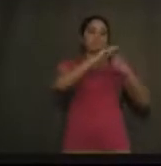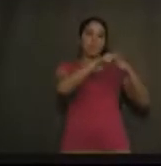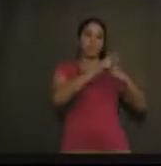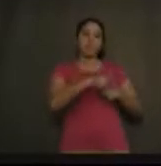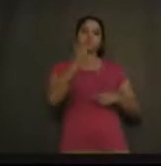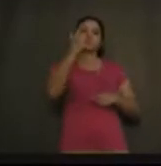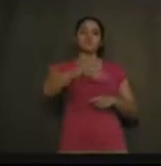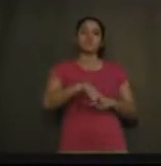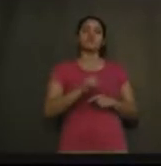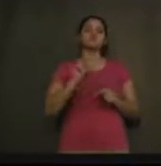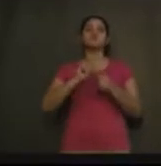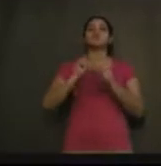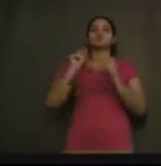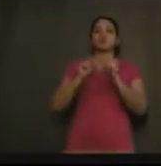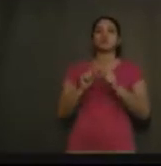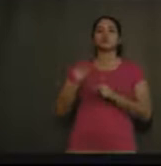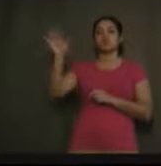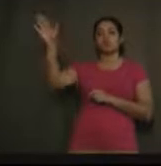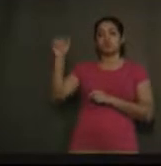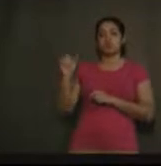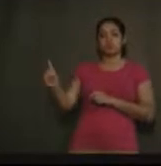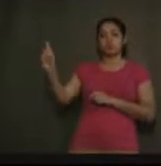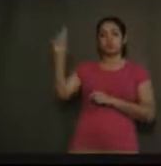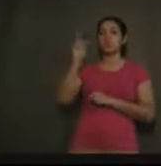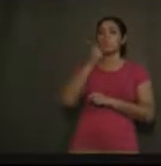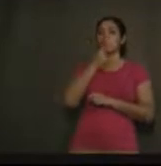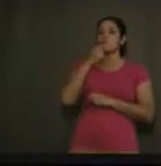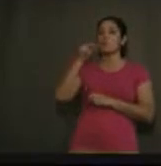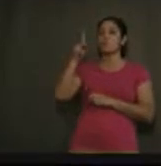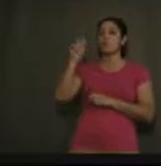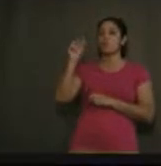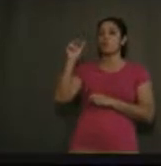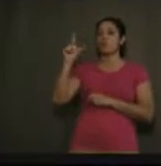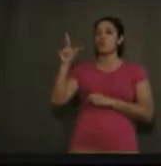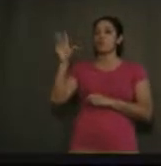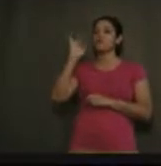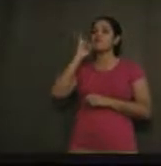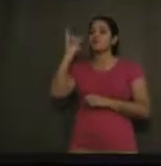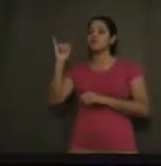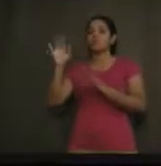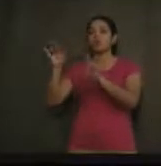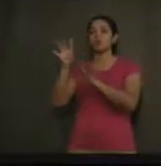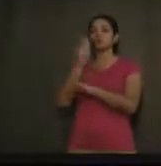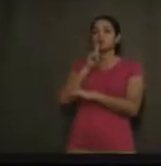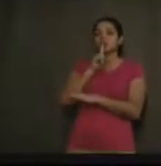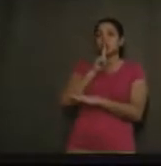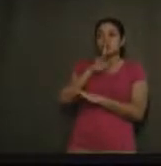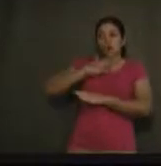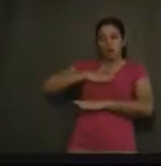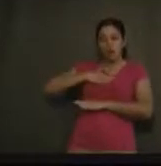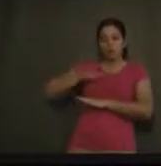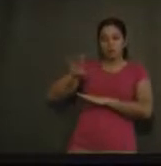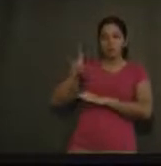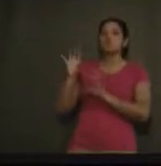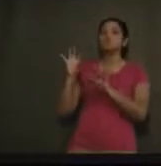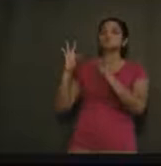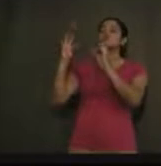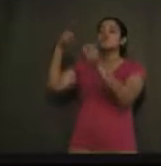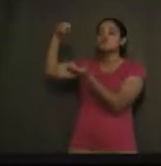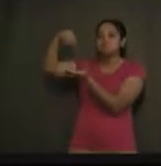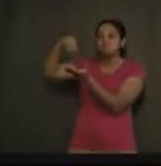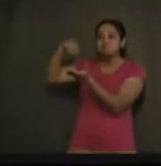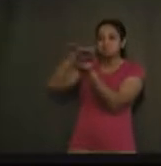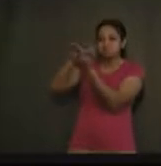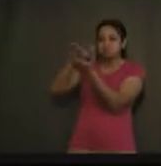Mandou Poincaré e Fragman ficarem em segredo, recolheu todas as cópias da acta matemática que já